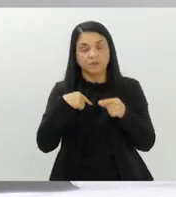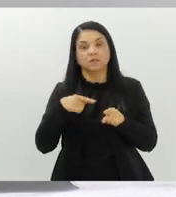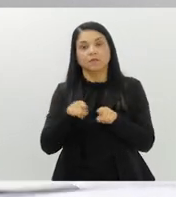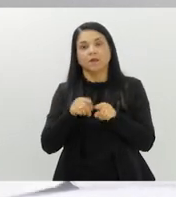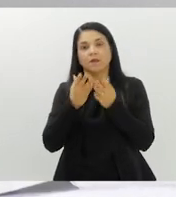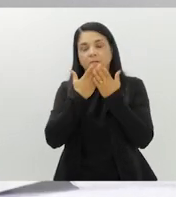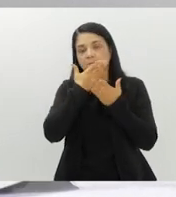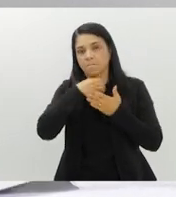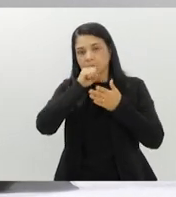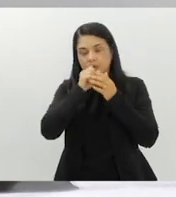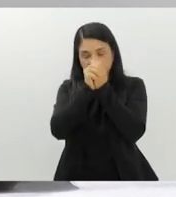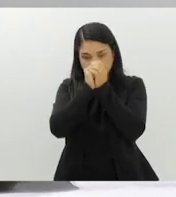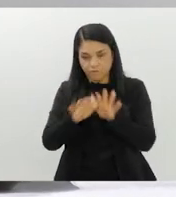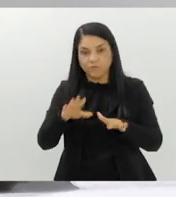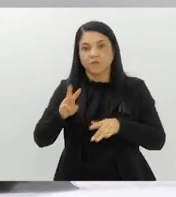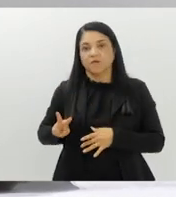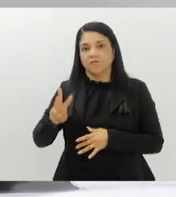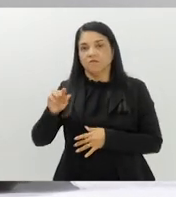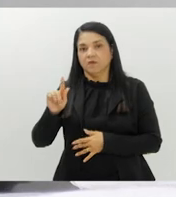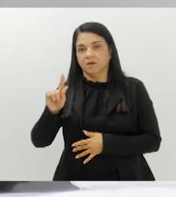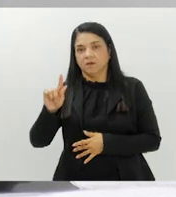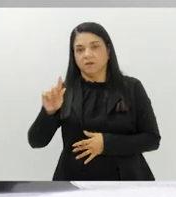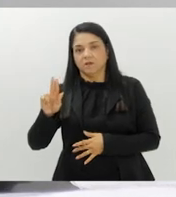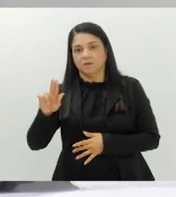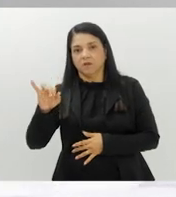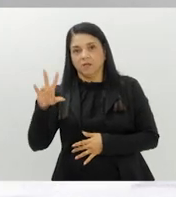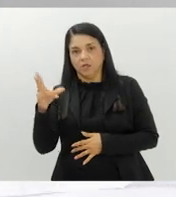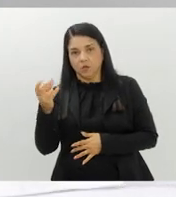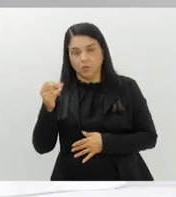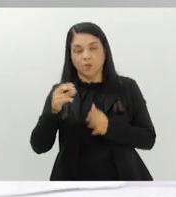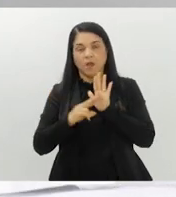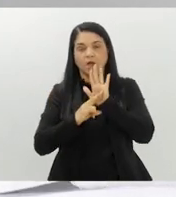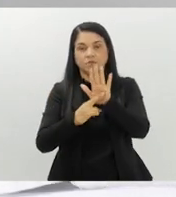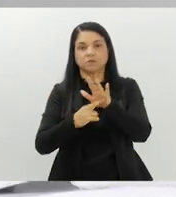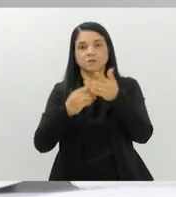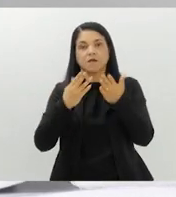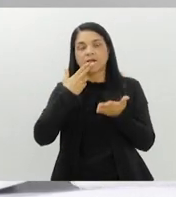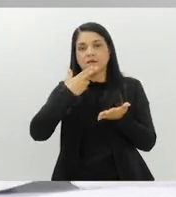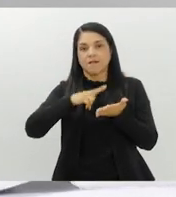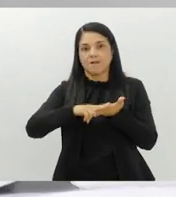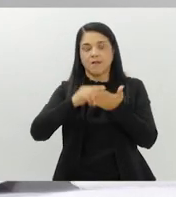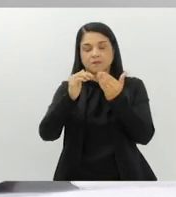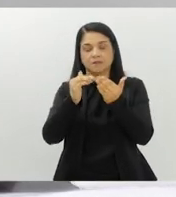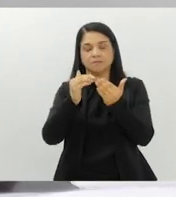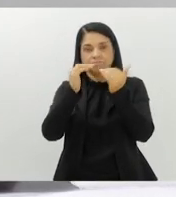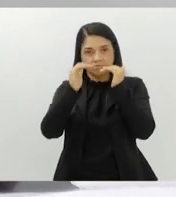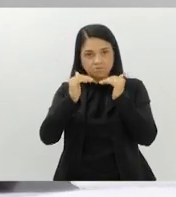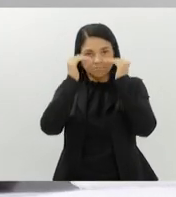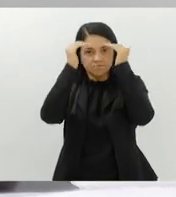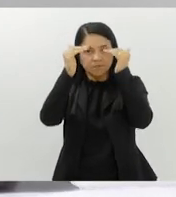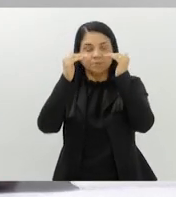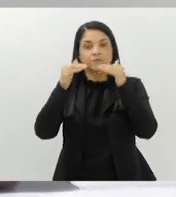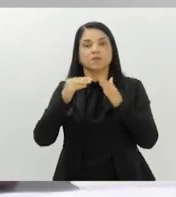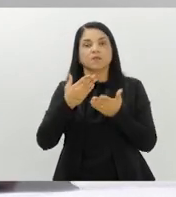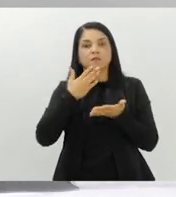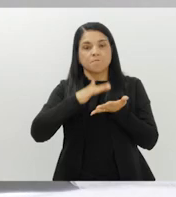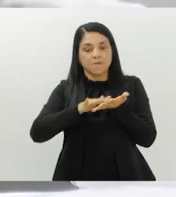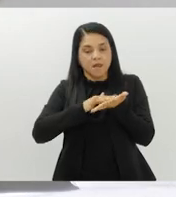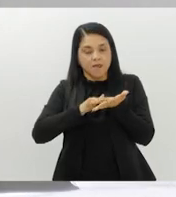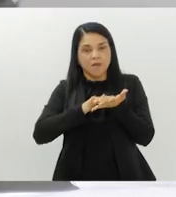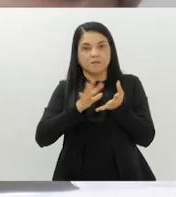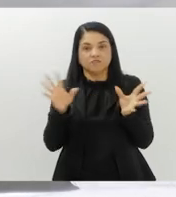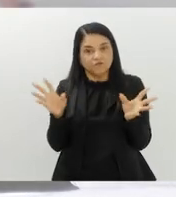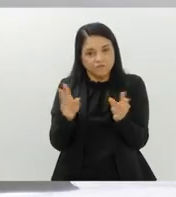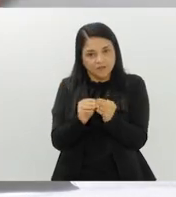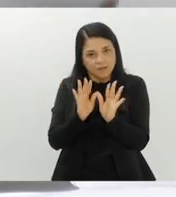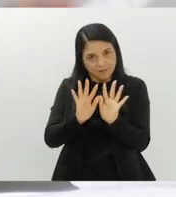então, vai apresentar formalmente a Carta Magna em Braille, e a gente vai encerrar. Então, Aretuza, eu